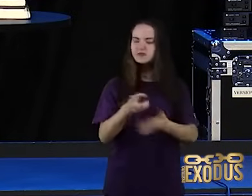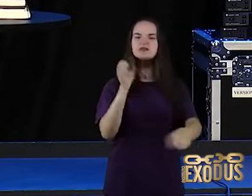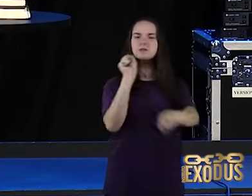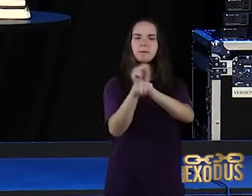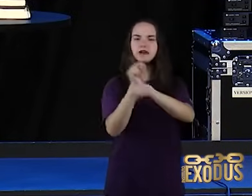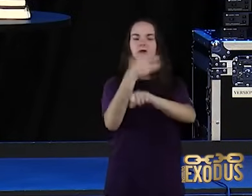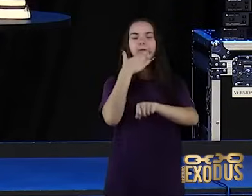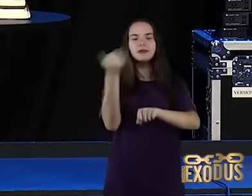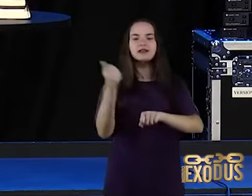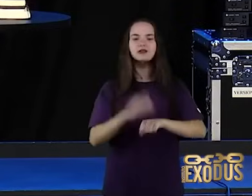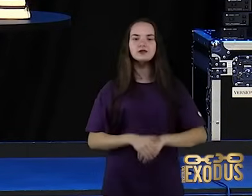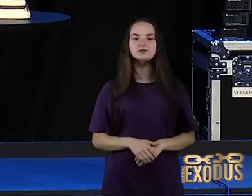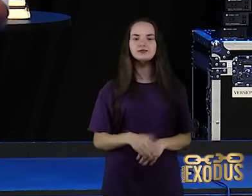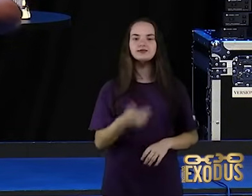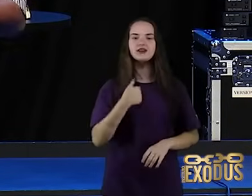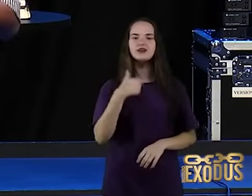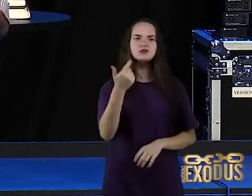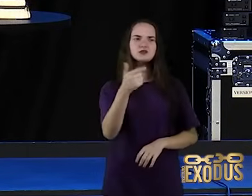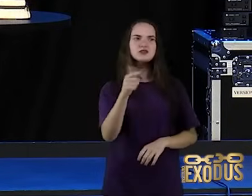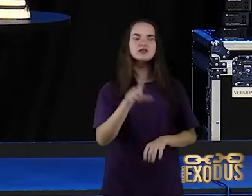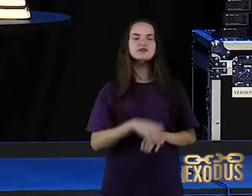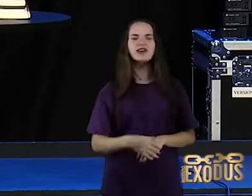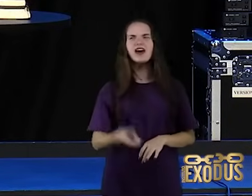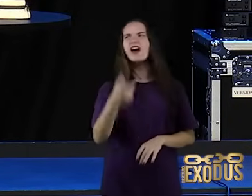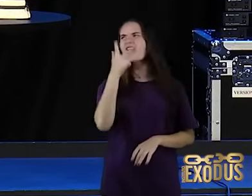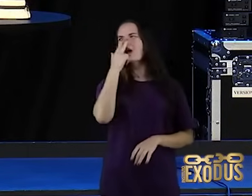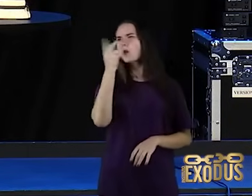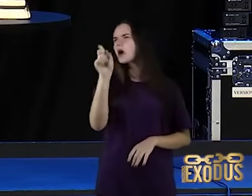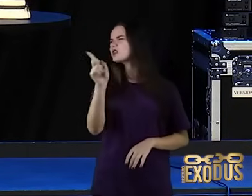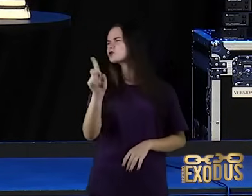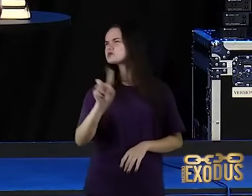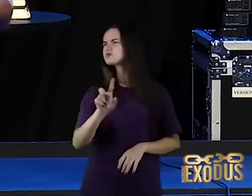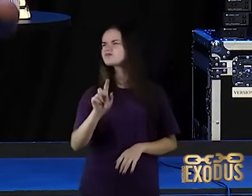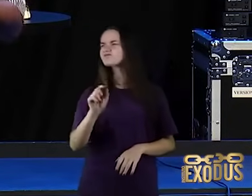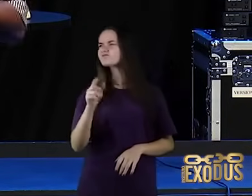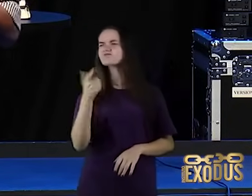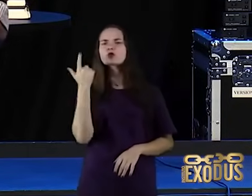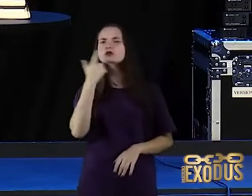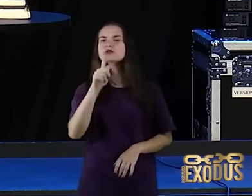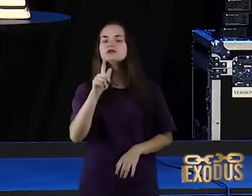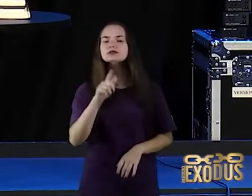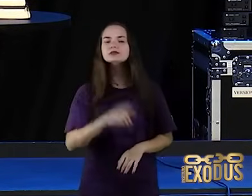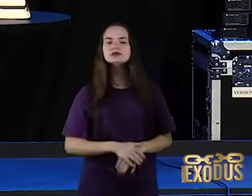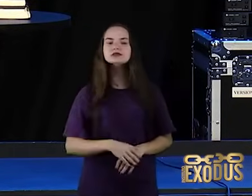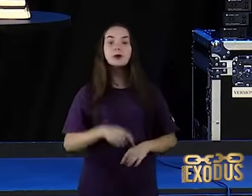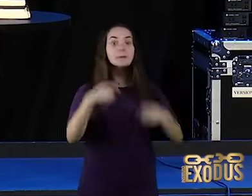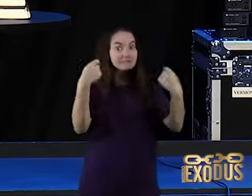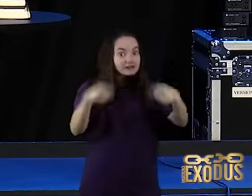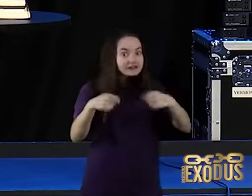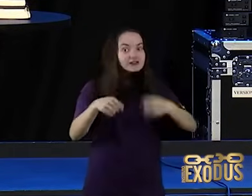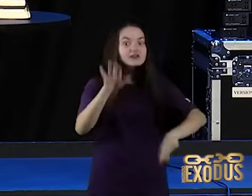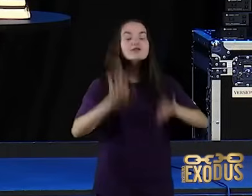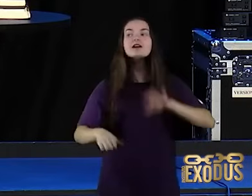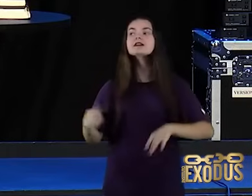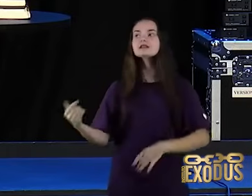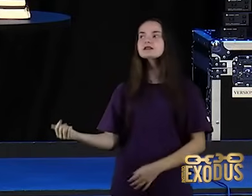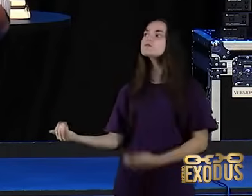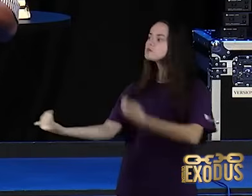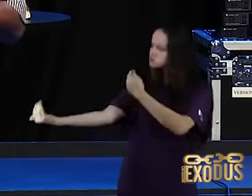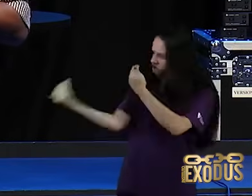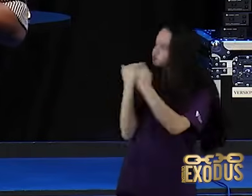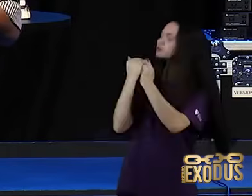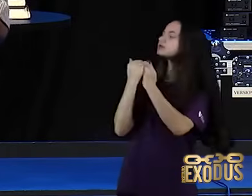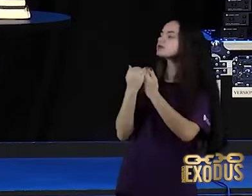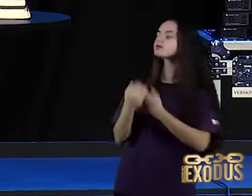assim eu não tenho esse negócio de falar assim não acho que não vai dar cer eu não consigo Então eu preciso que alguém um dia puxe o meu freio